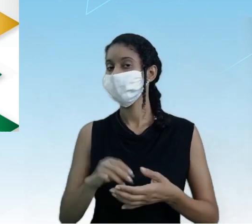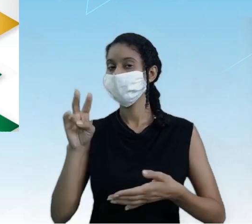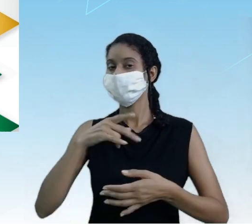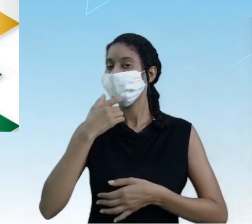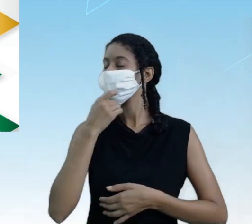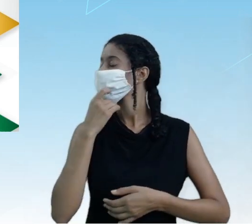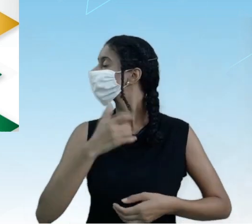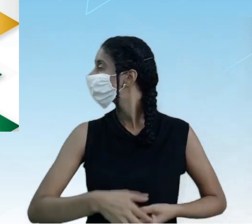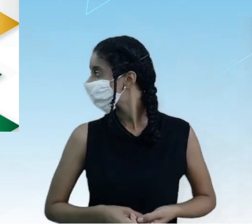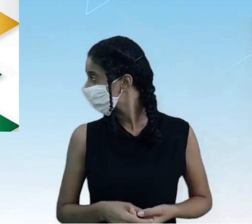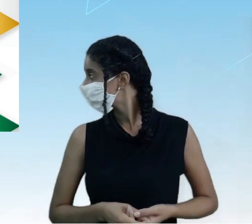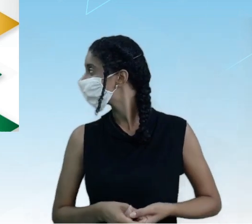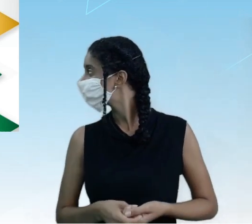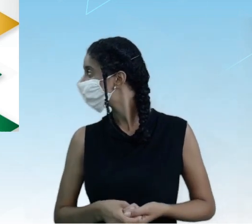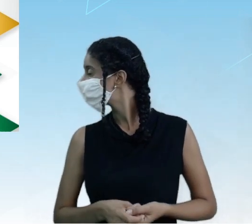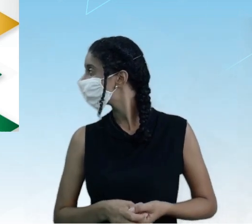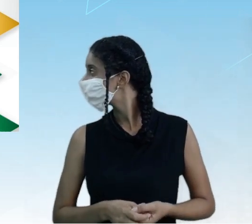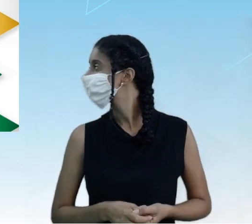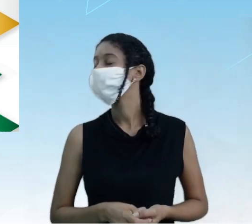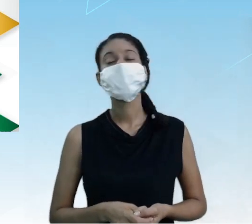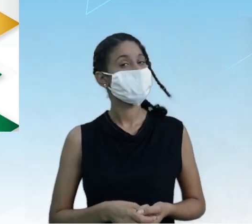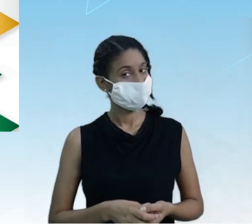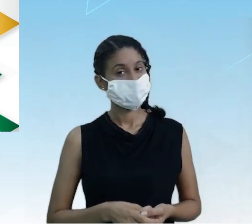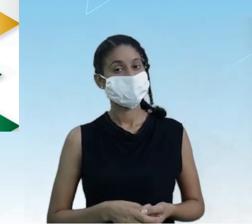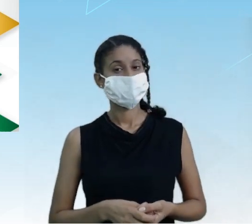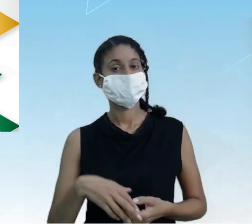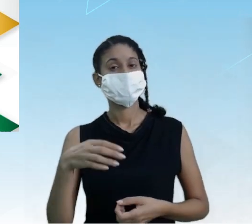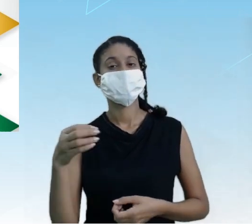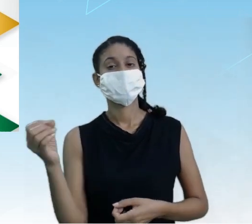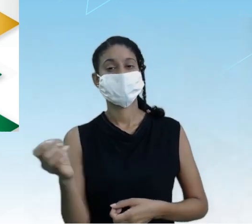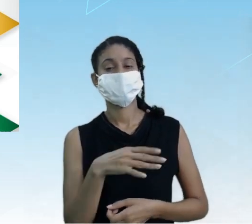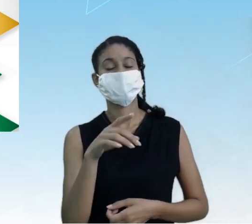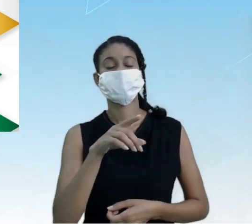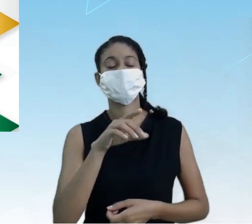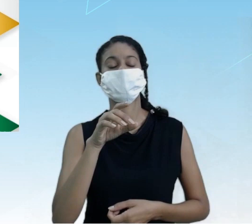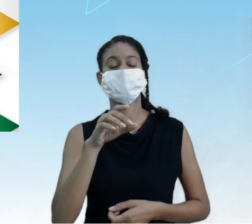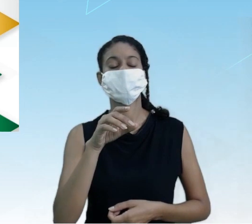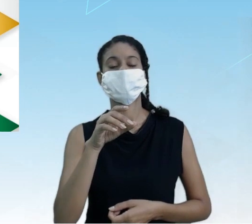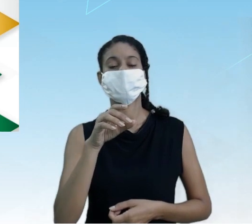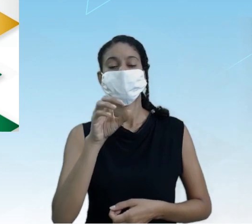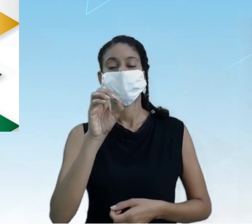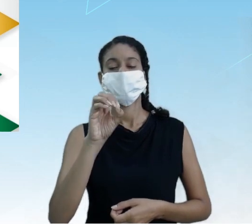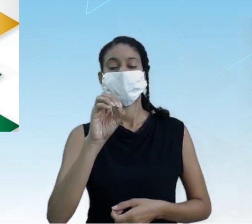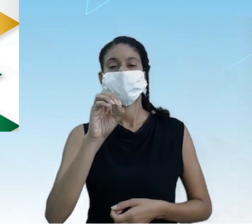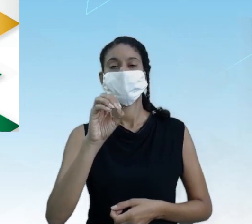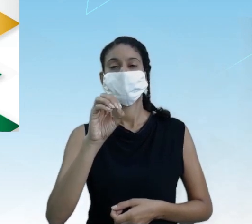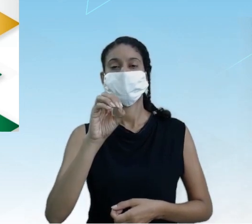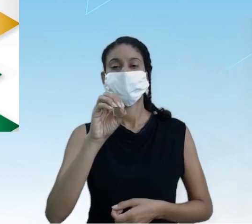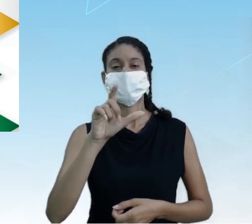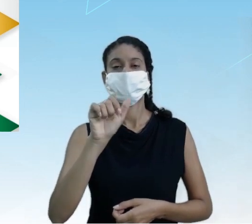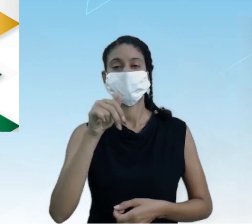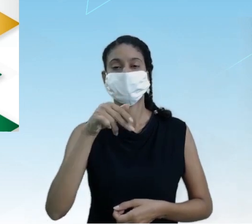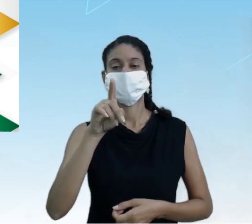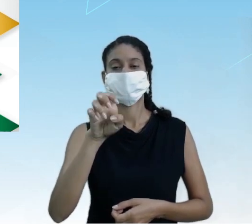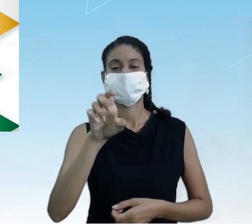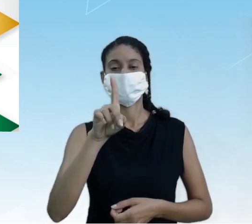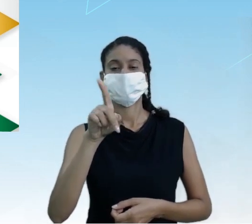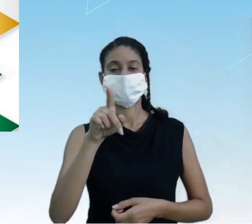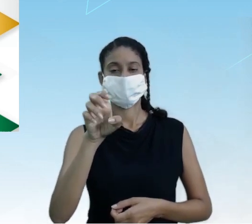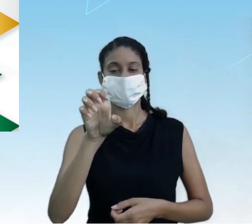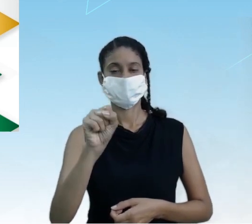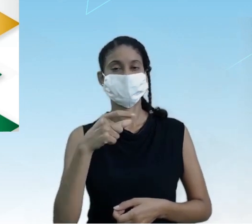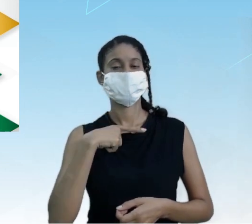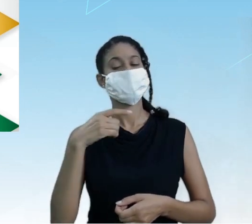more sympathy by English customs. Os neozelandeses, eles têm mais simpatias com os costumes